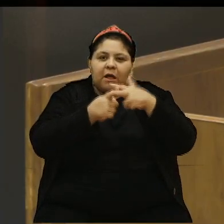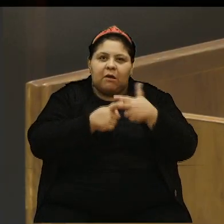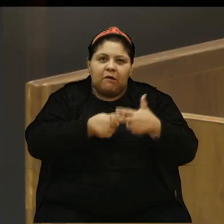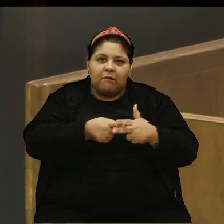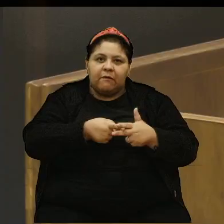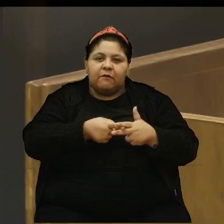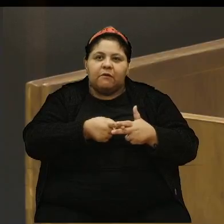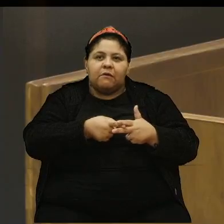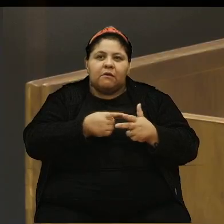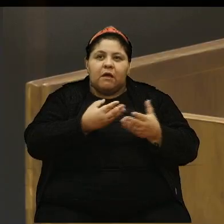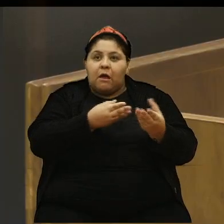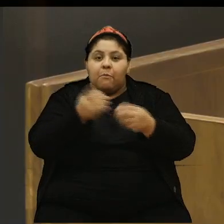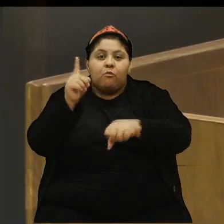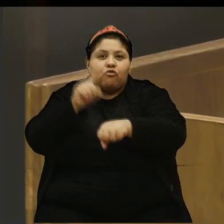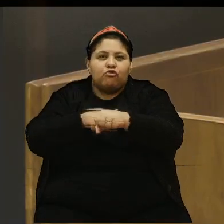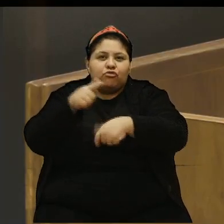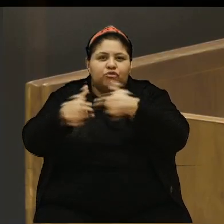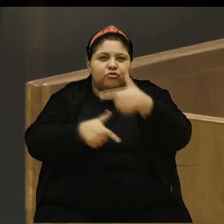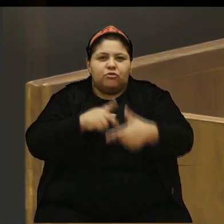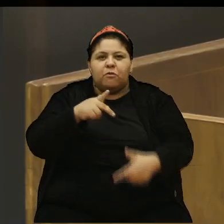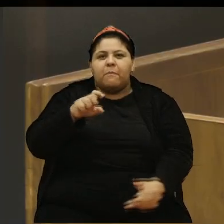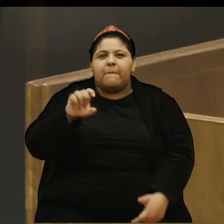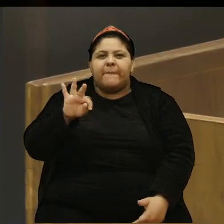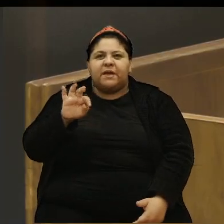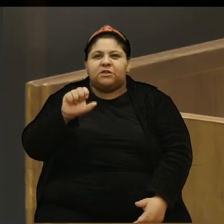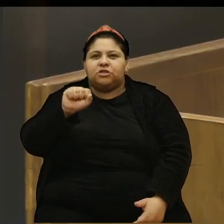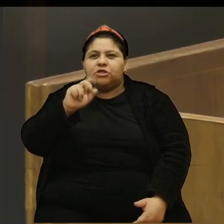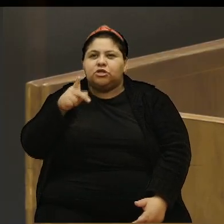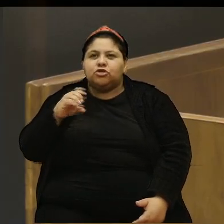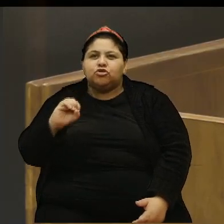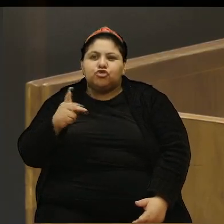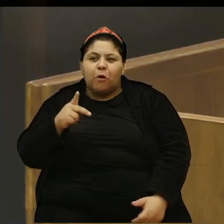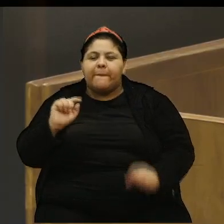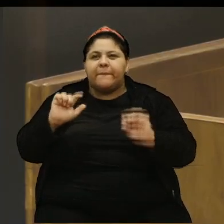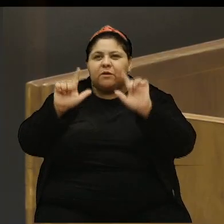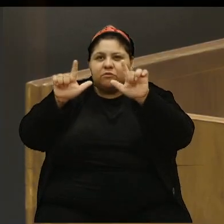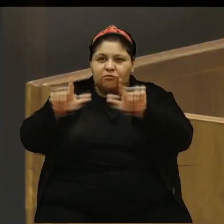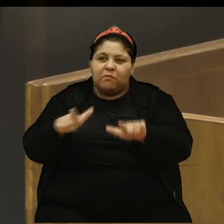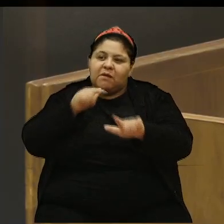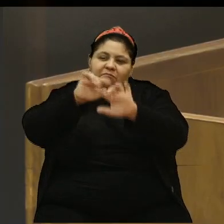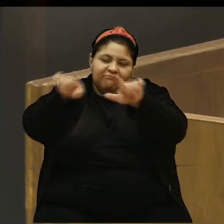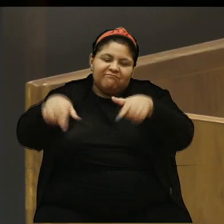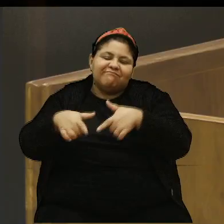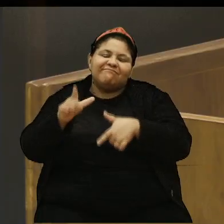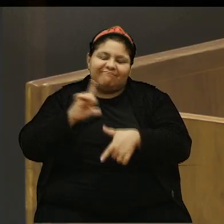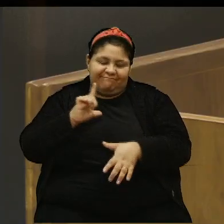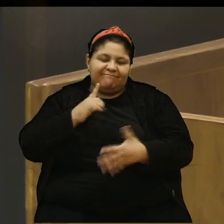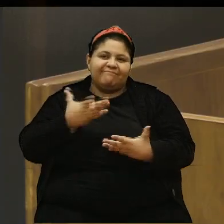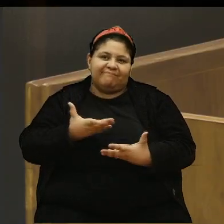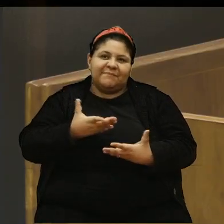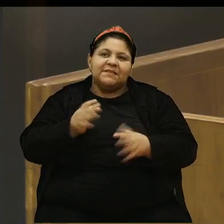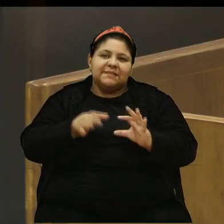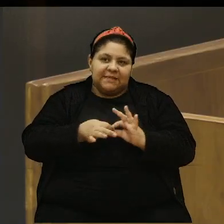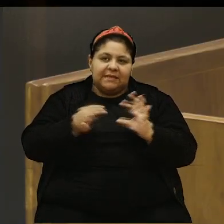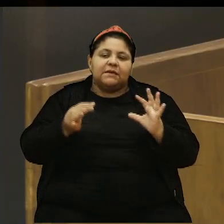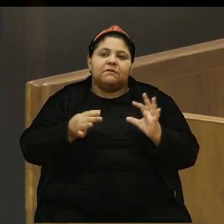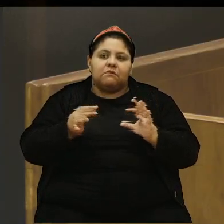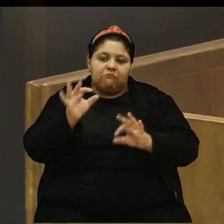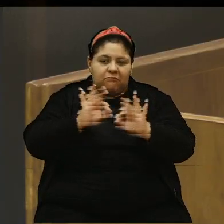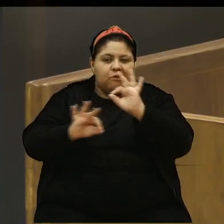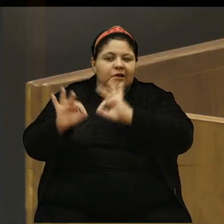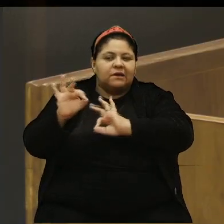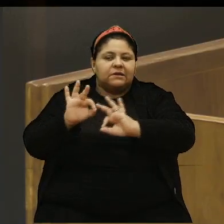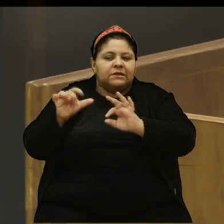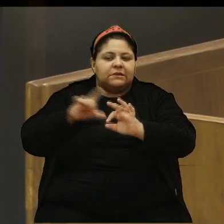há quantos anos, um pet shop, tu não consegue ter um pet shop numa área de bacia, então tem que liberar isso aí, né, tem que ter um olhar